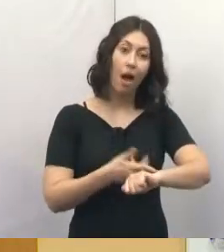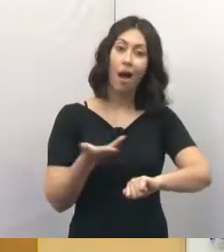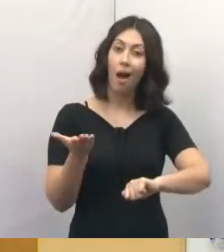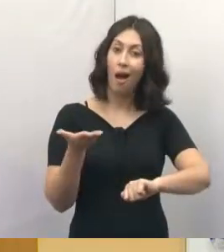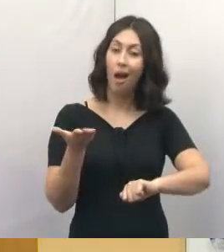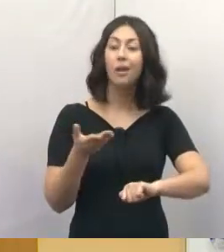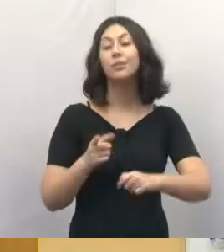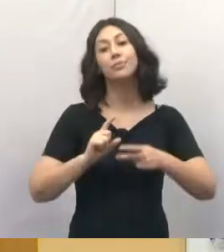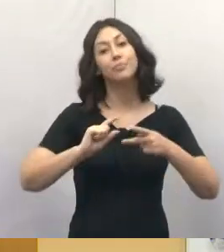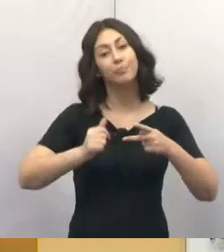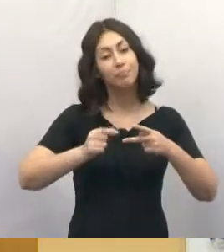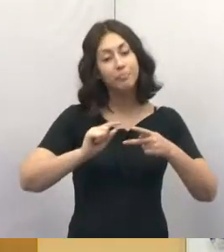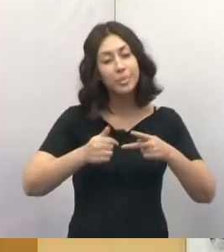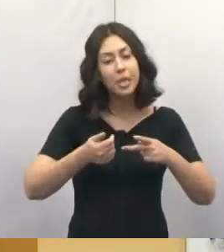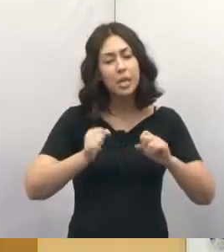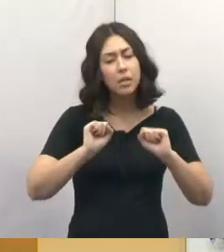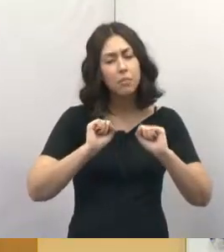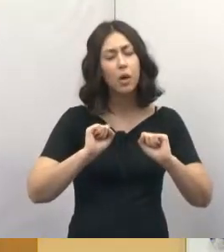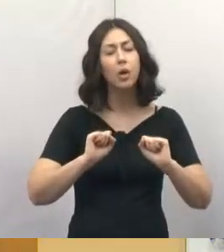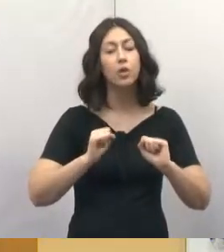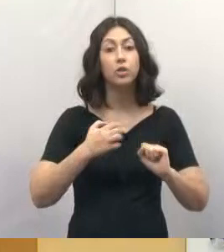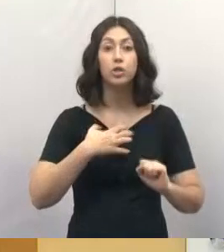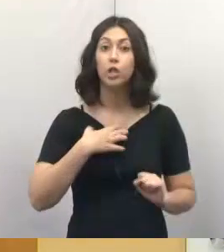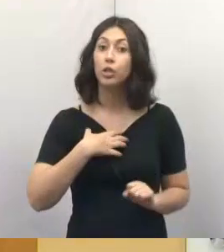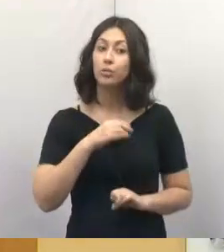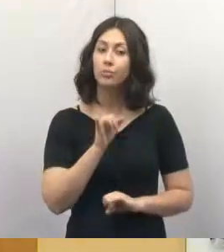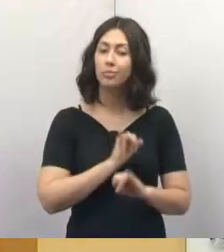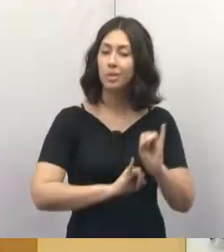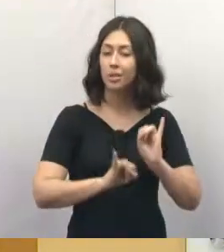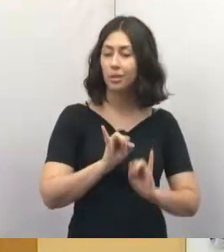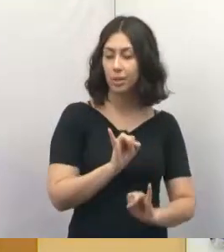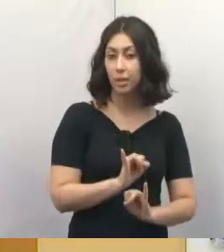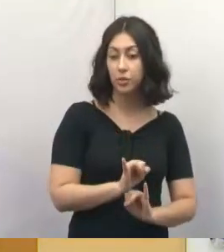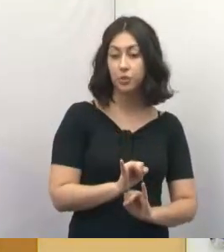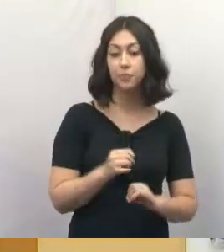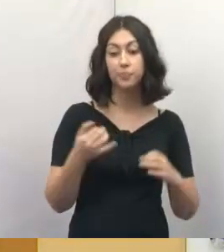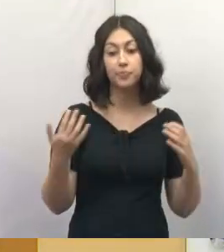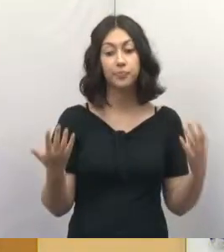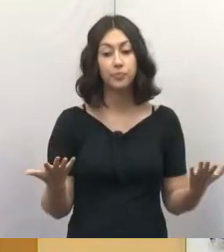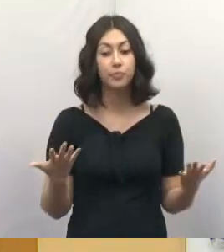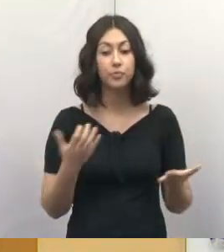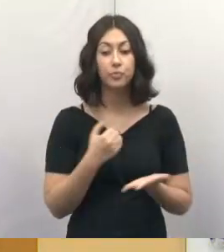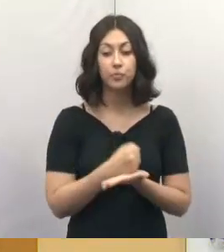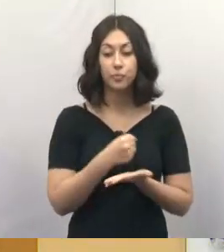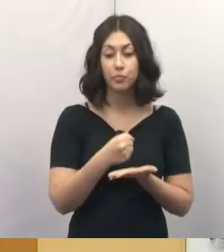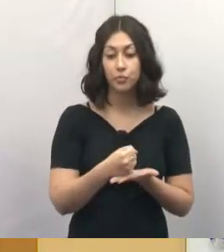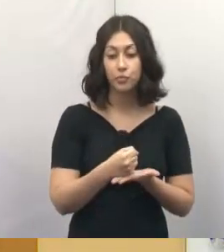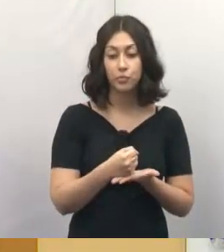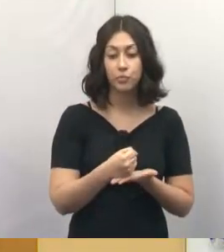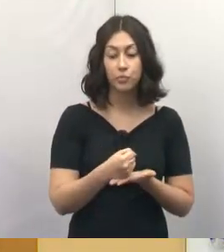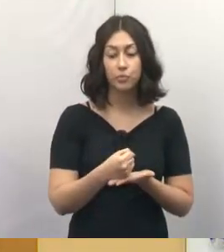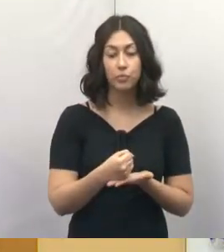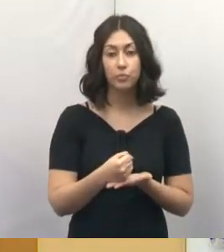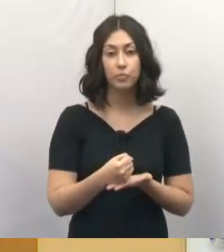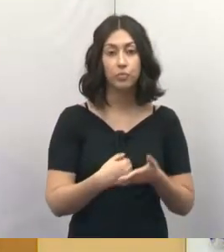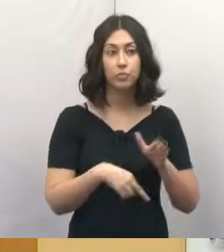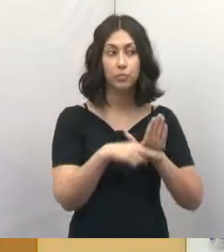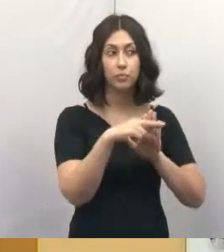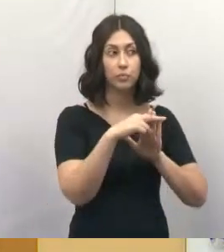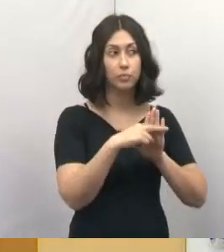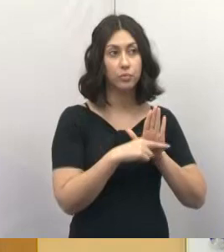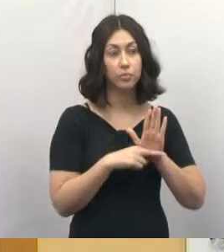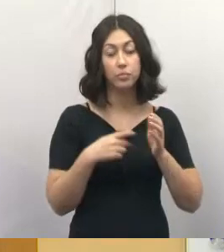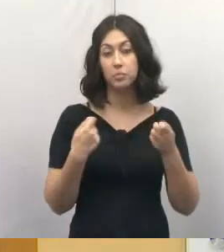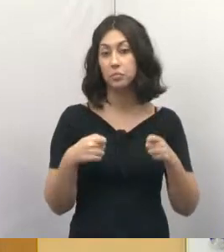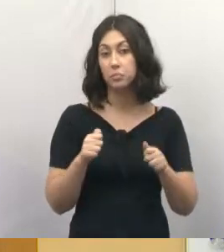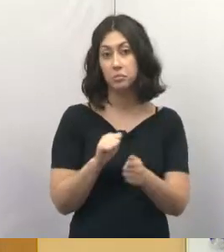do PIX, já chegou o tempo dos modos eletrônicos de pagamento. Então, o cartório, através da corregedoria,